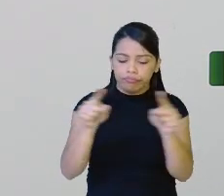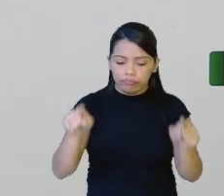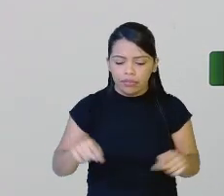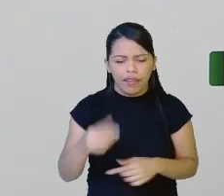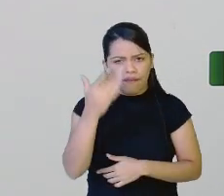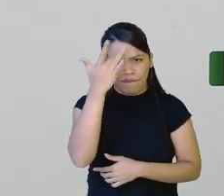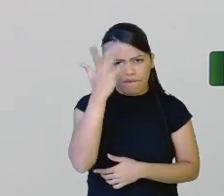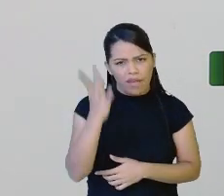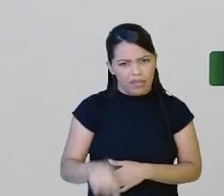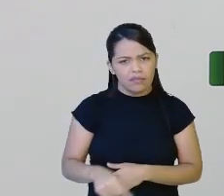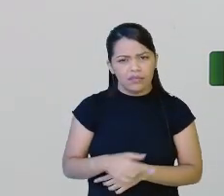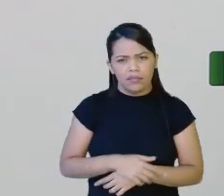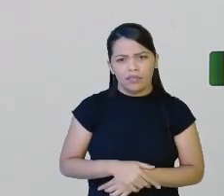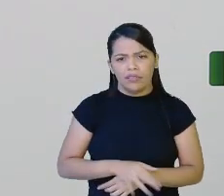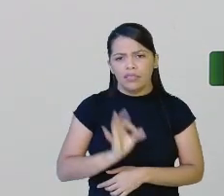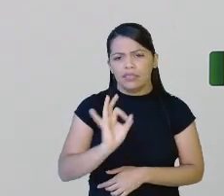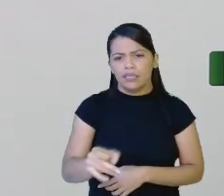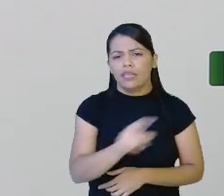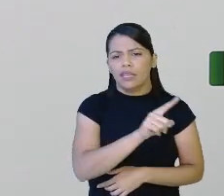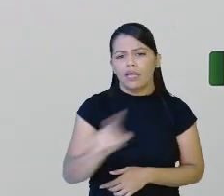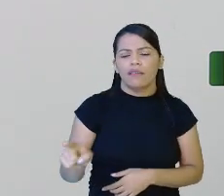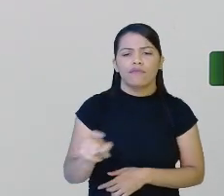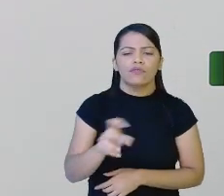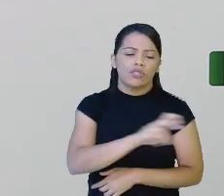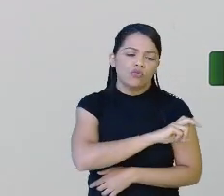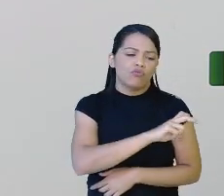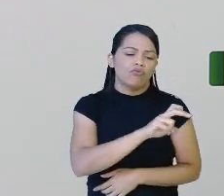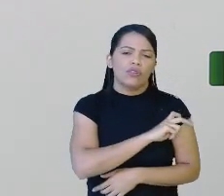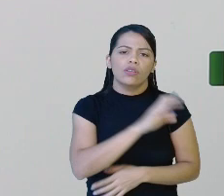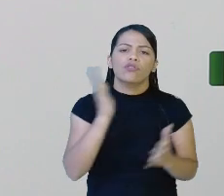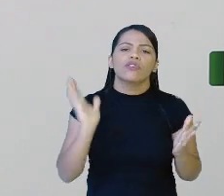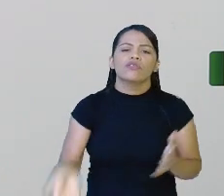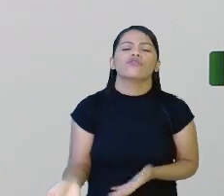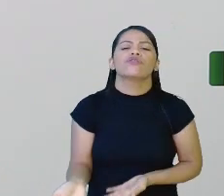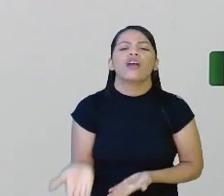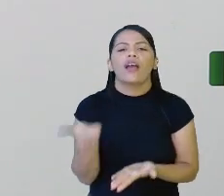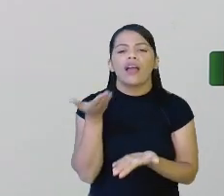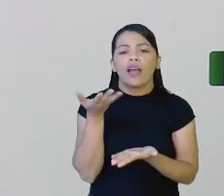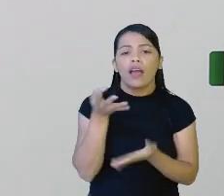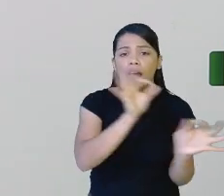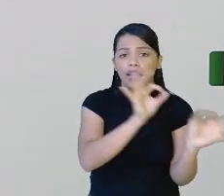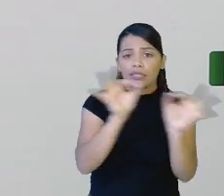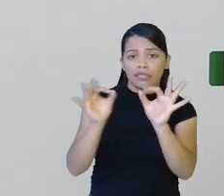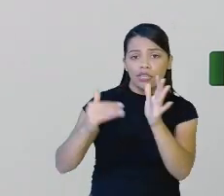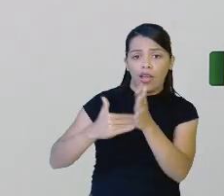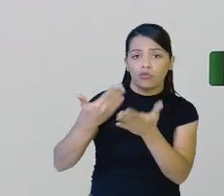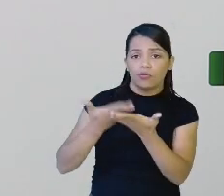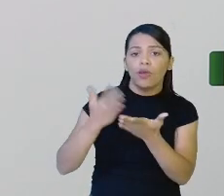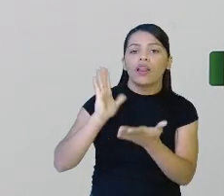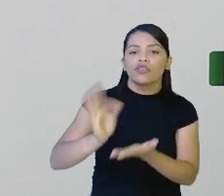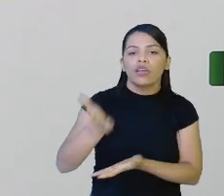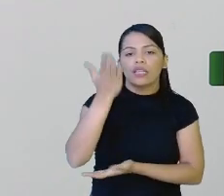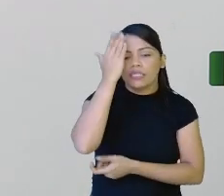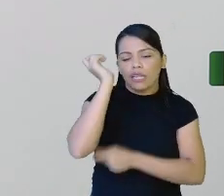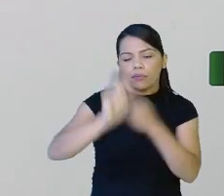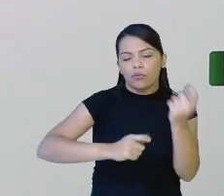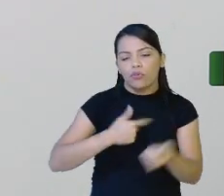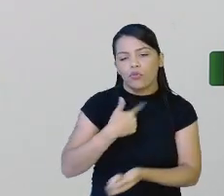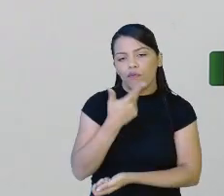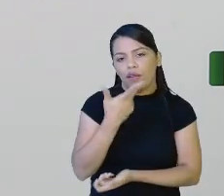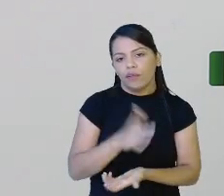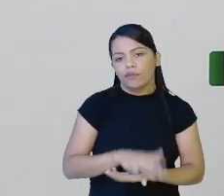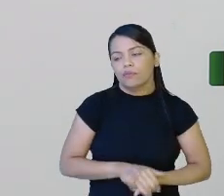Fácil, né? Tenho certeza que você do 5º ano já assistiu a última aula e já sabe muito bem do que eu estou